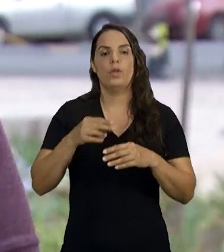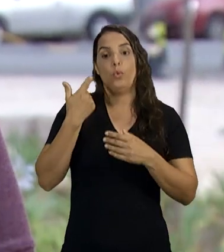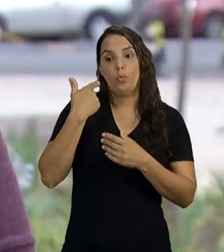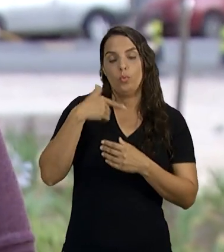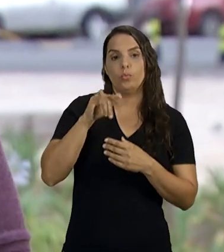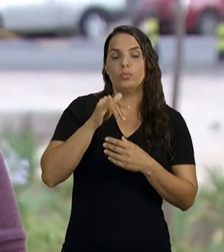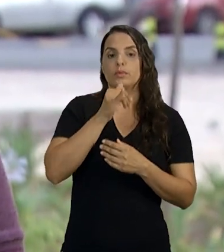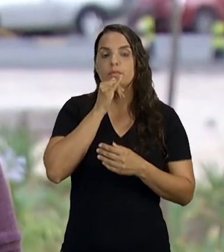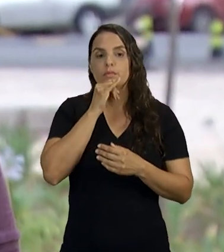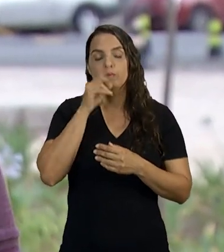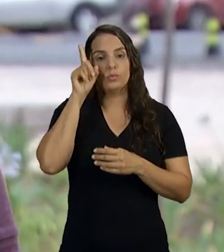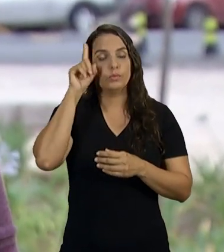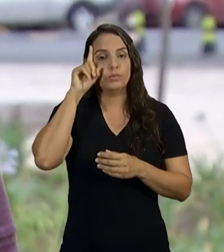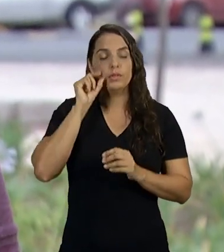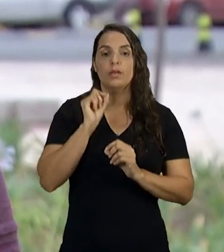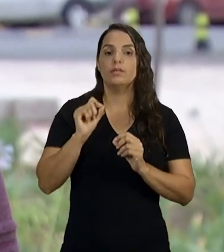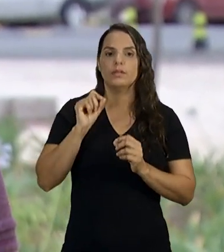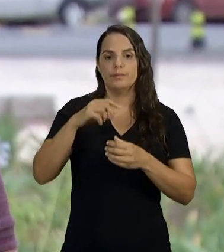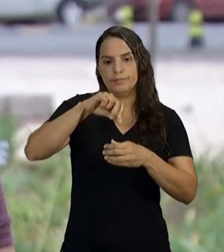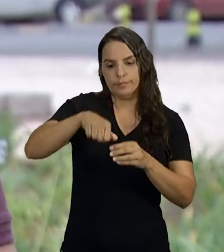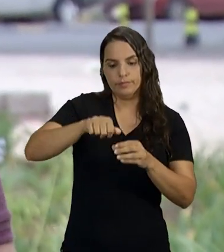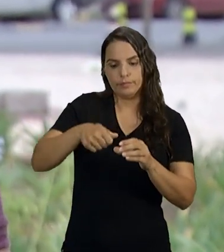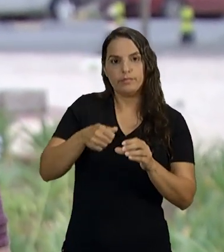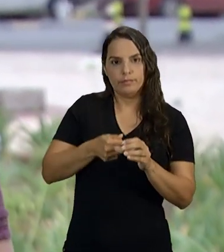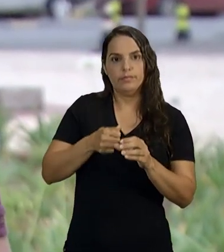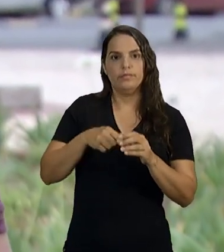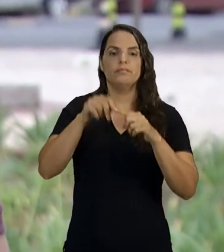utilizada. Outro, no cotidiano da gente, por exemplo, um